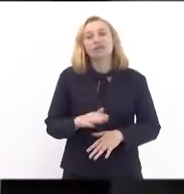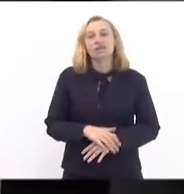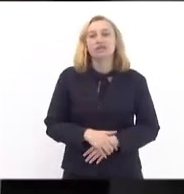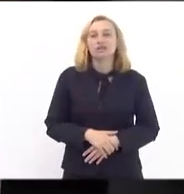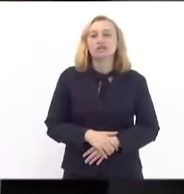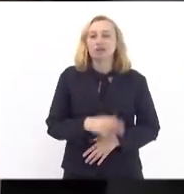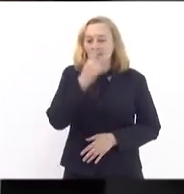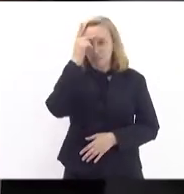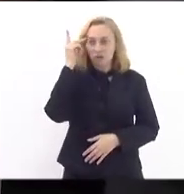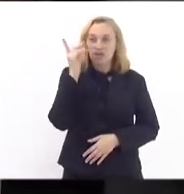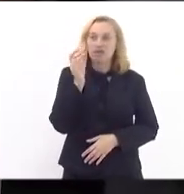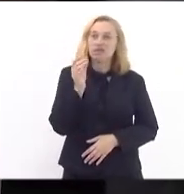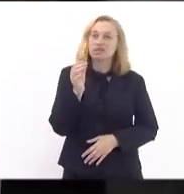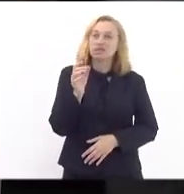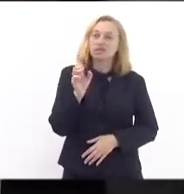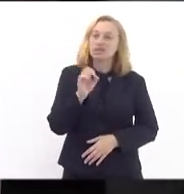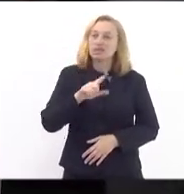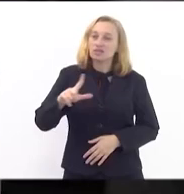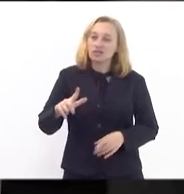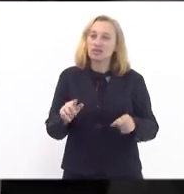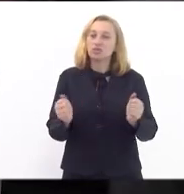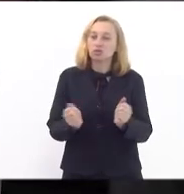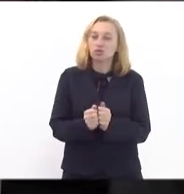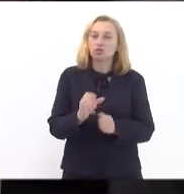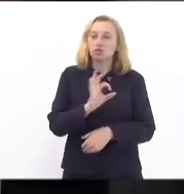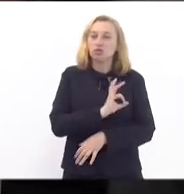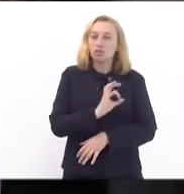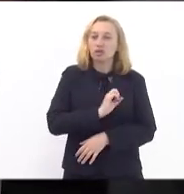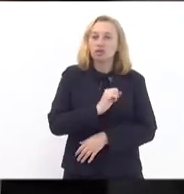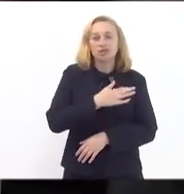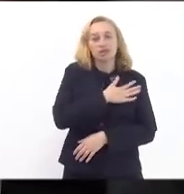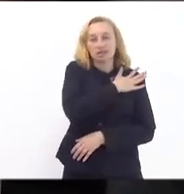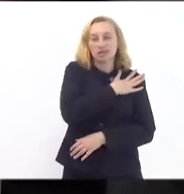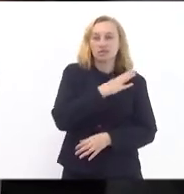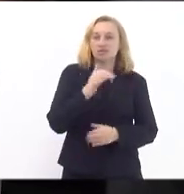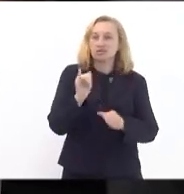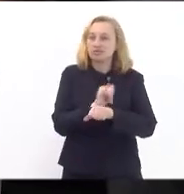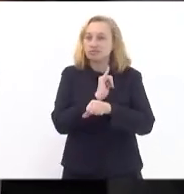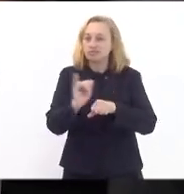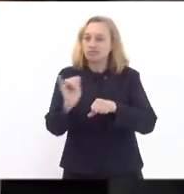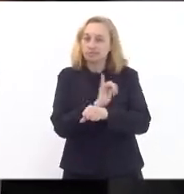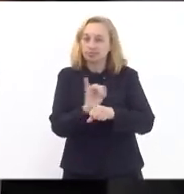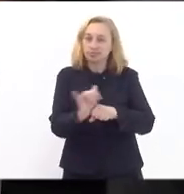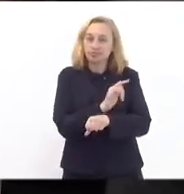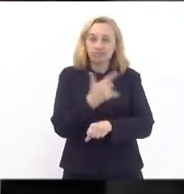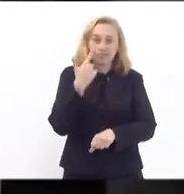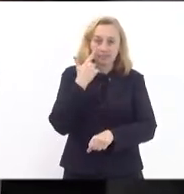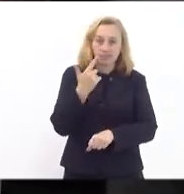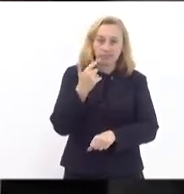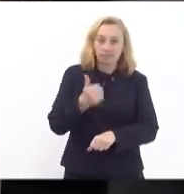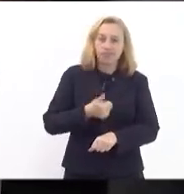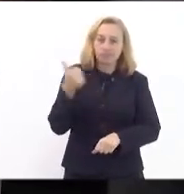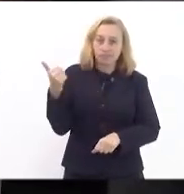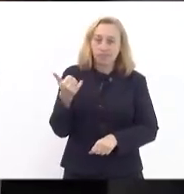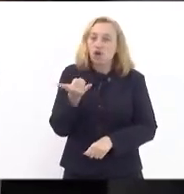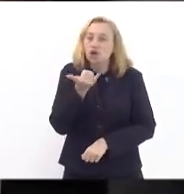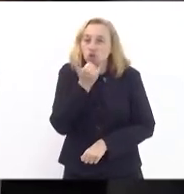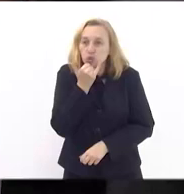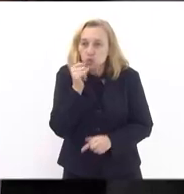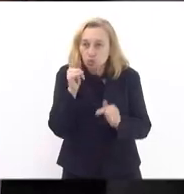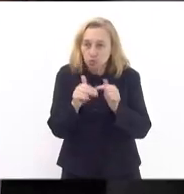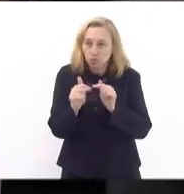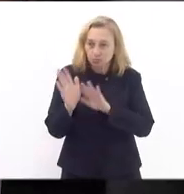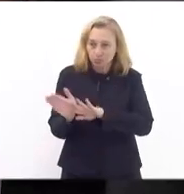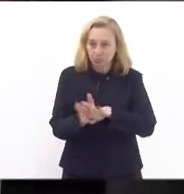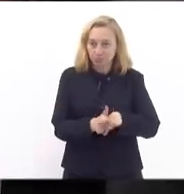a polícia civil com a polícia militar estão se articulando para fazer essa decisão mais gravosa desculpe